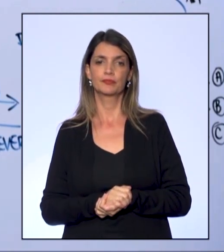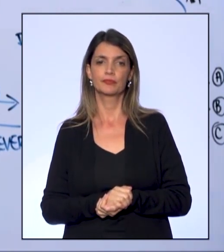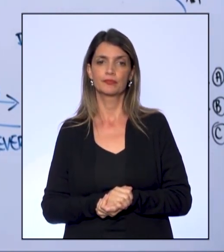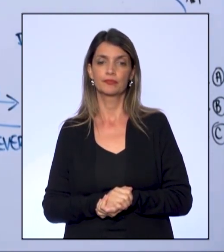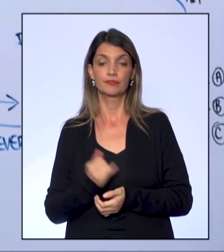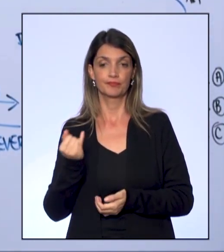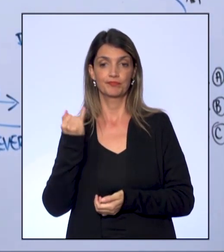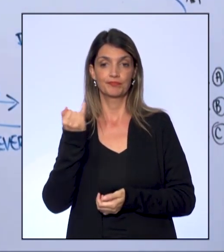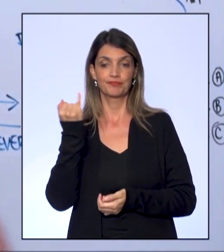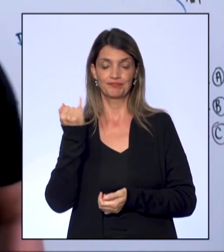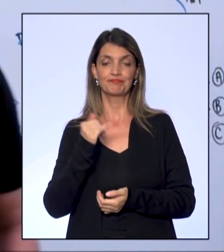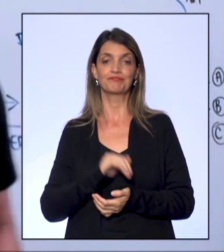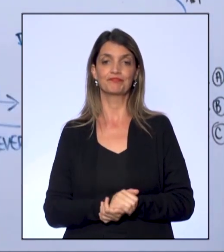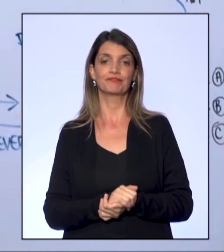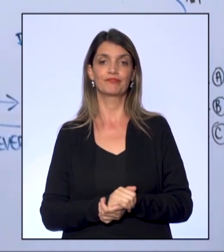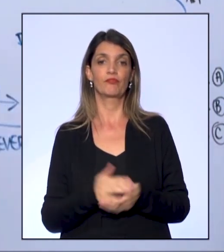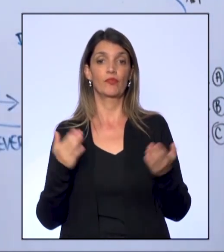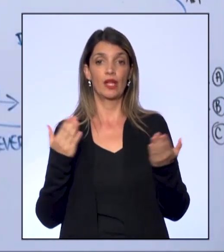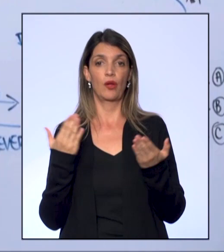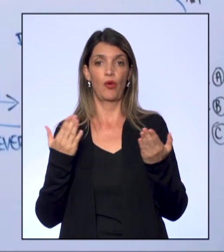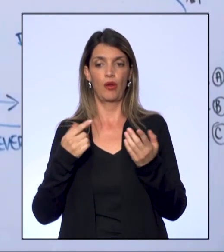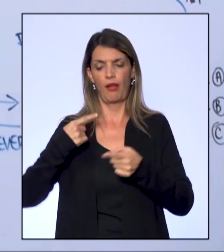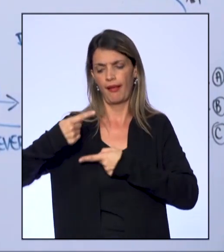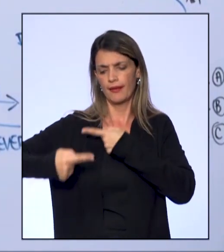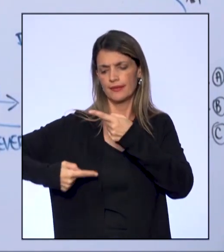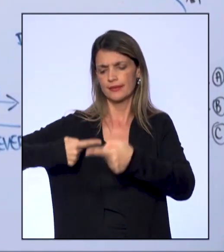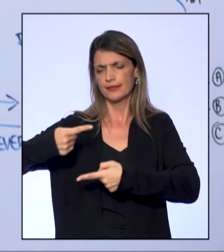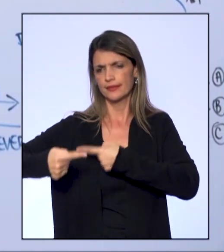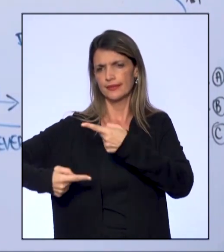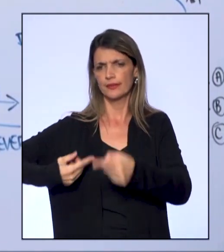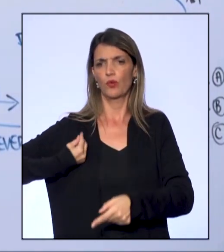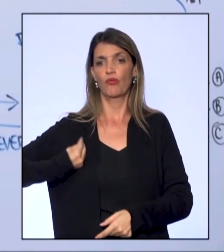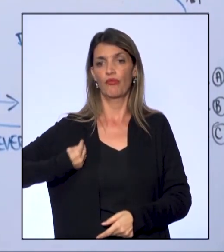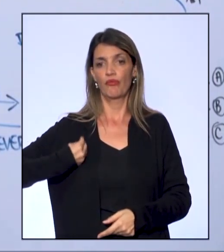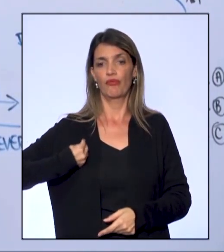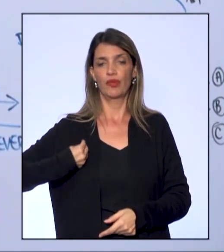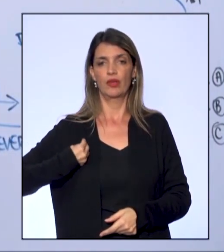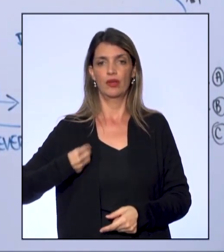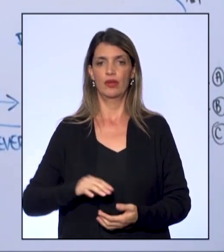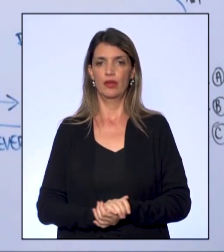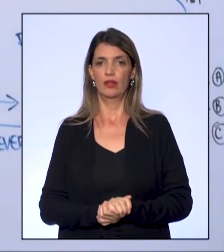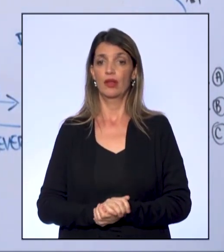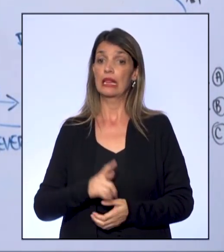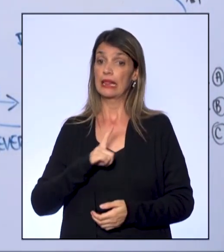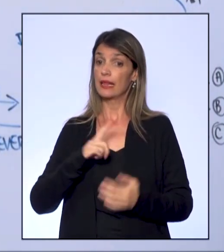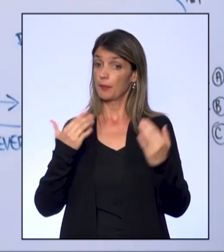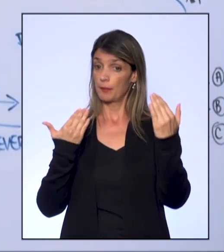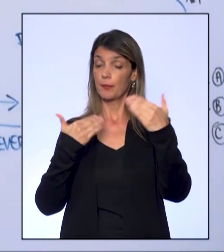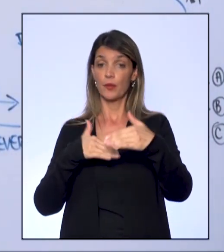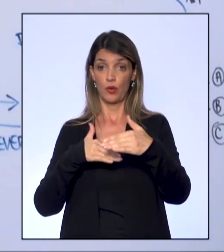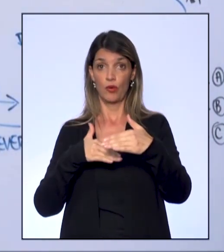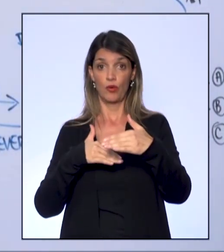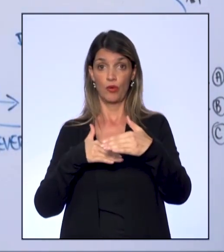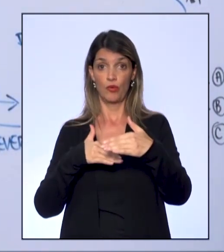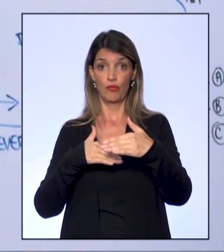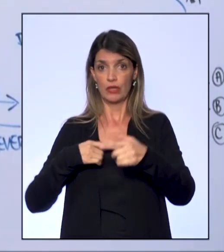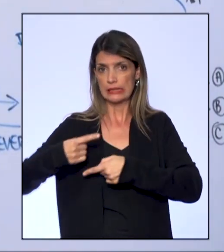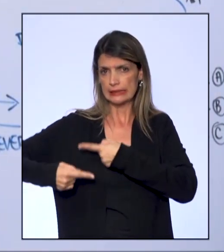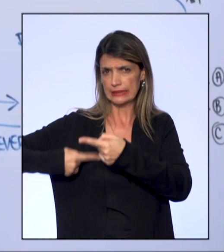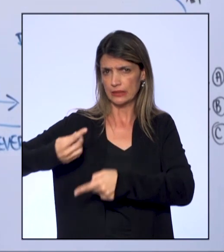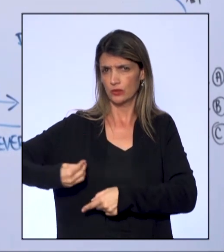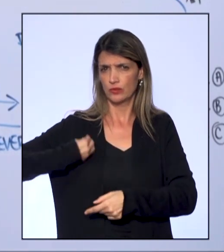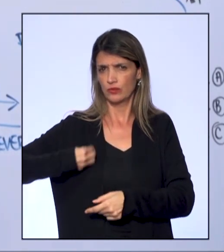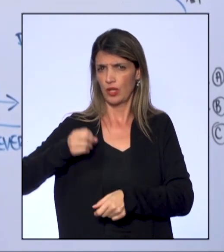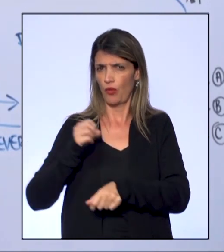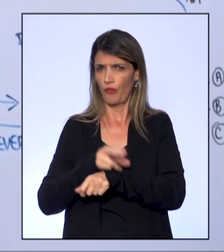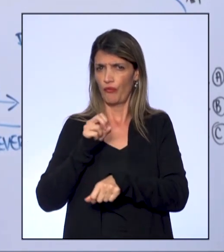aí, beleza? Bora ver agora ciclo de vida, galera. Ciclo de vida. Quando cai em prova, o grande exemplo de ciclo de vida é um vírus